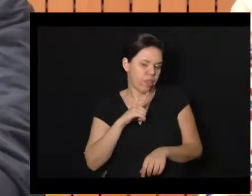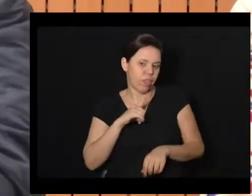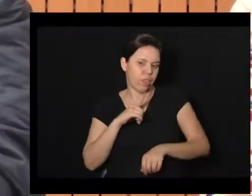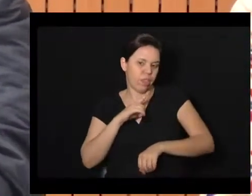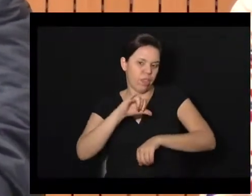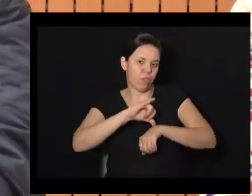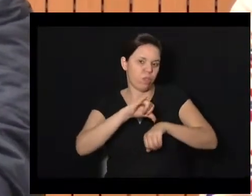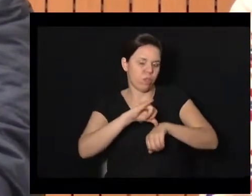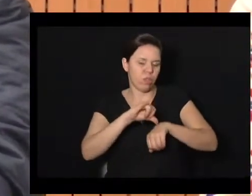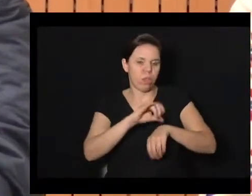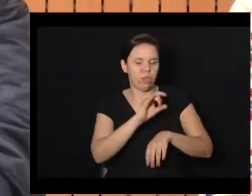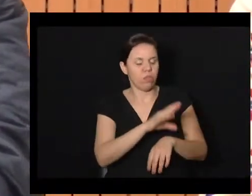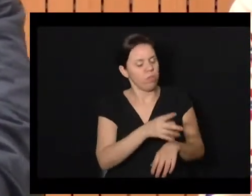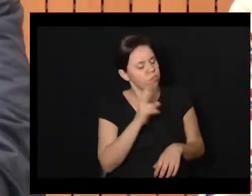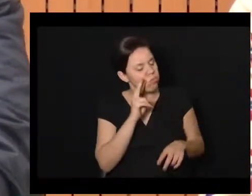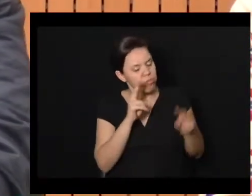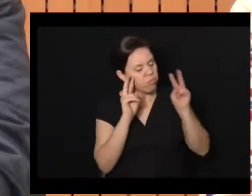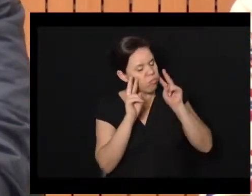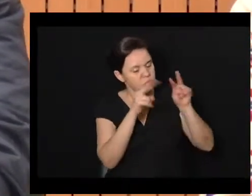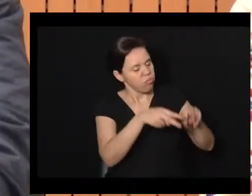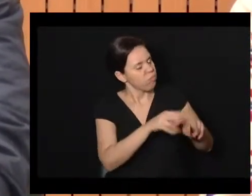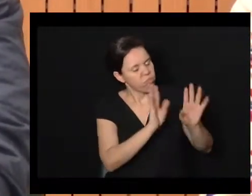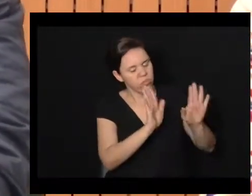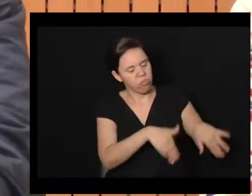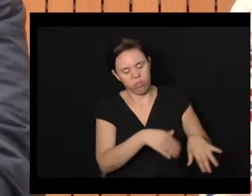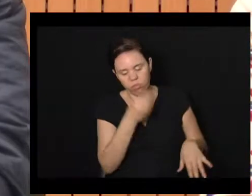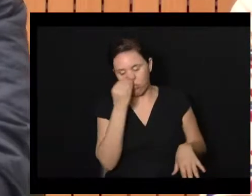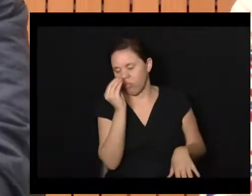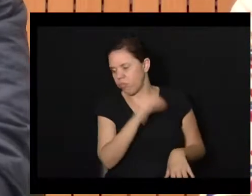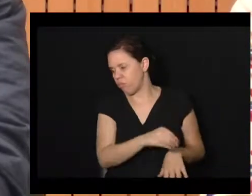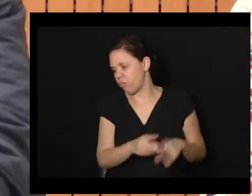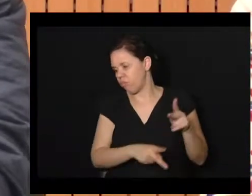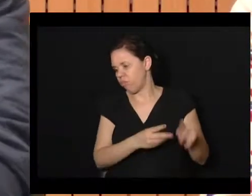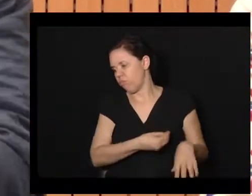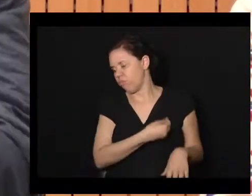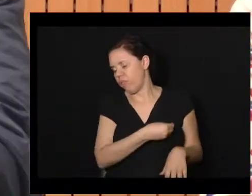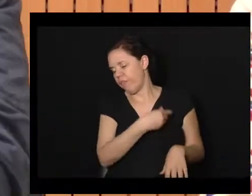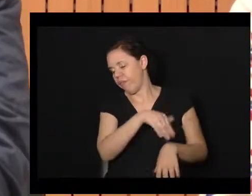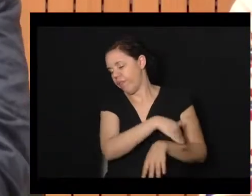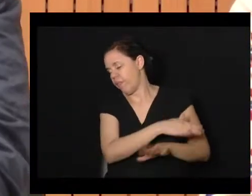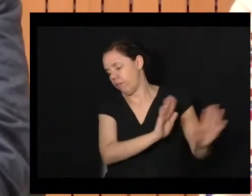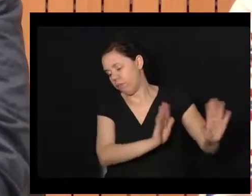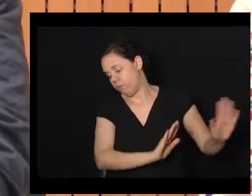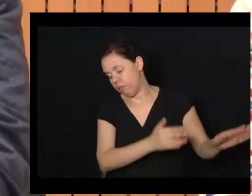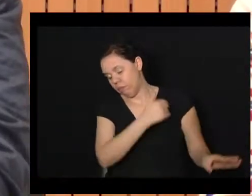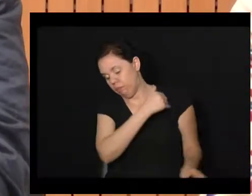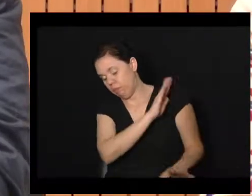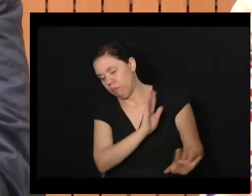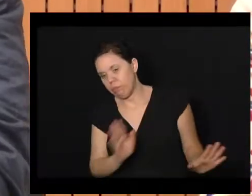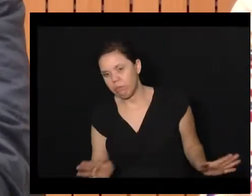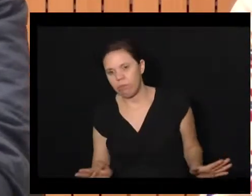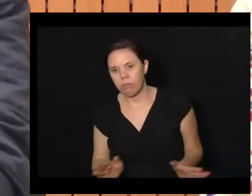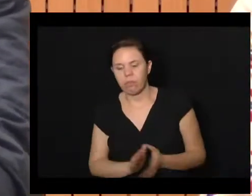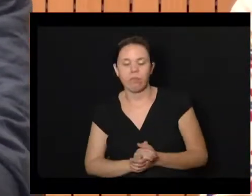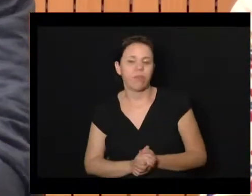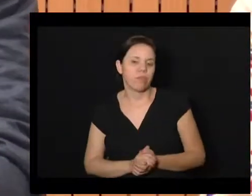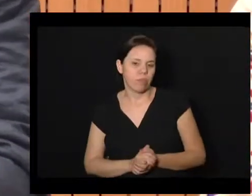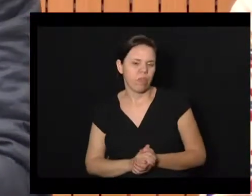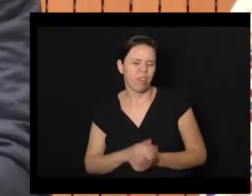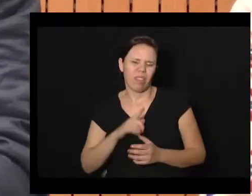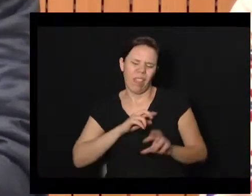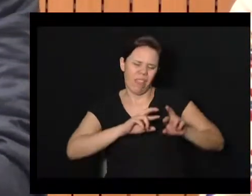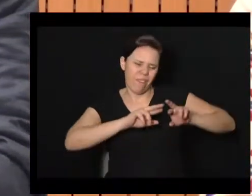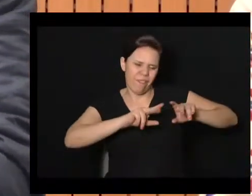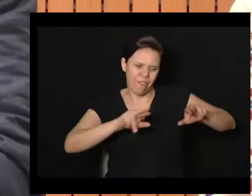das pessoas acabam nem olhando para ela então isso produz uma série de efeitos não só né eu diria subjetivos mas também em